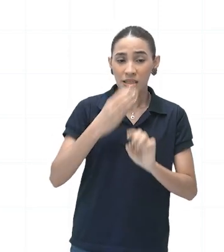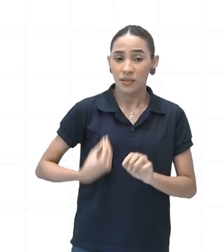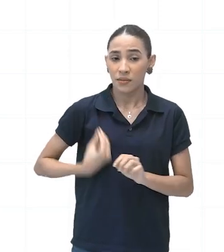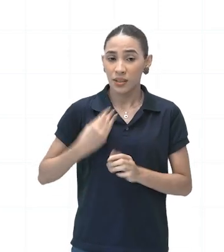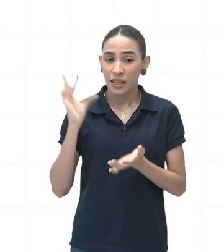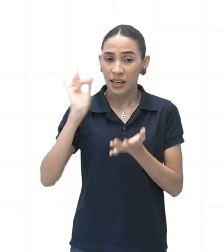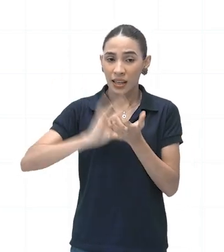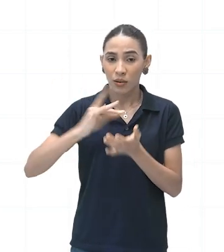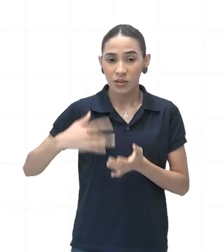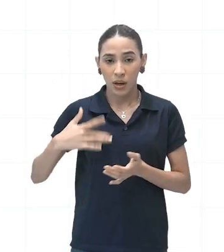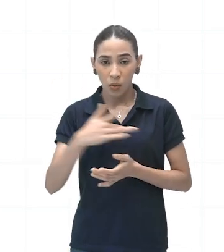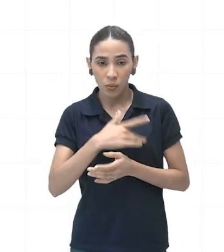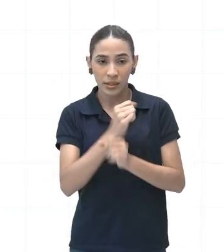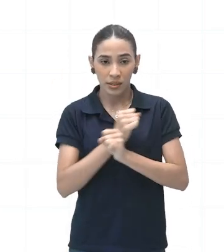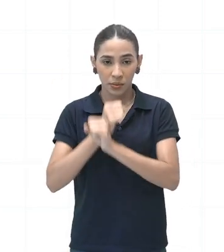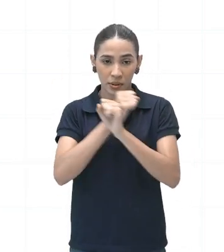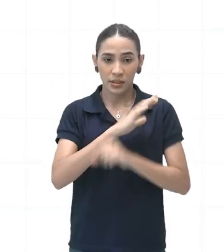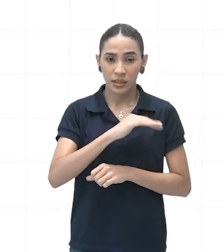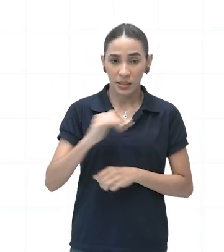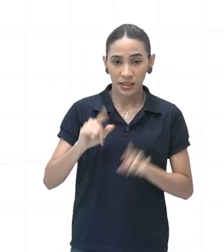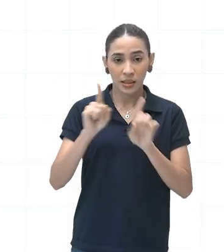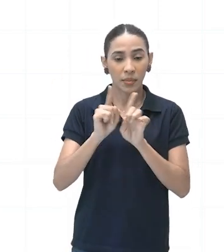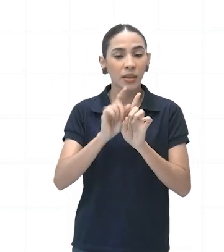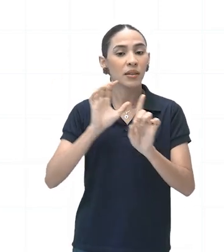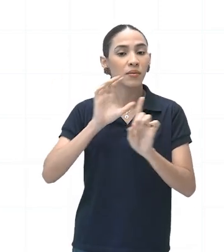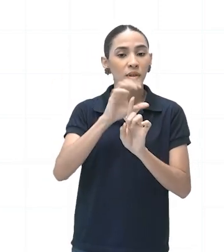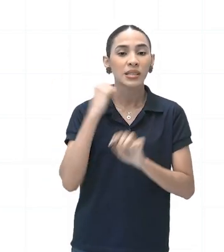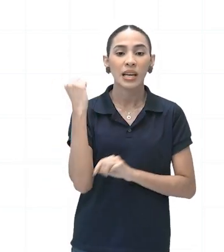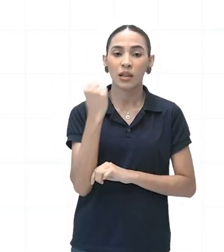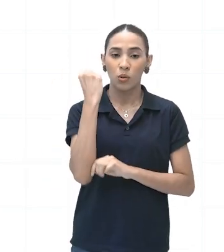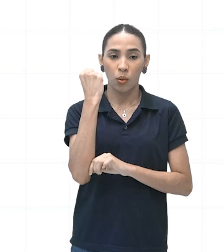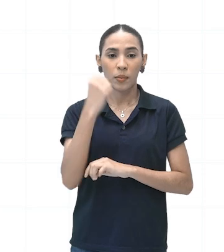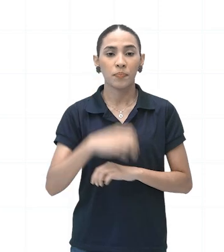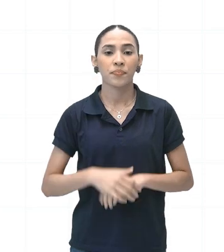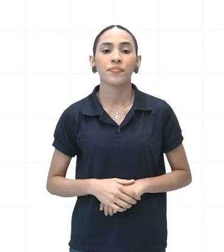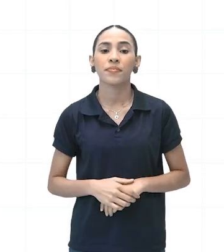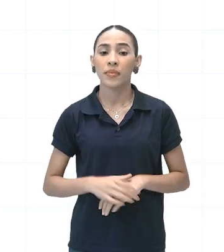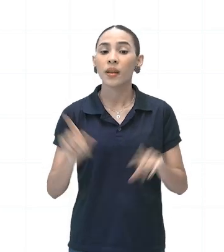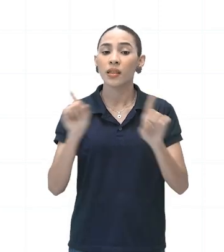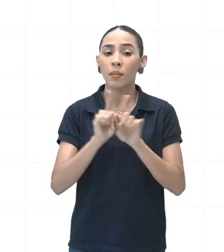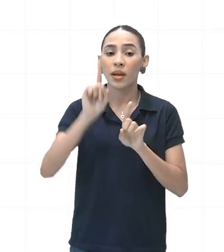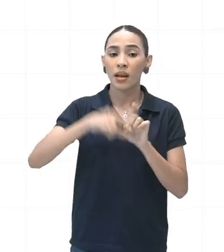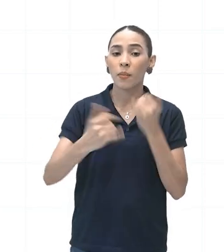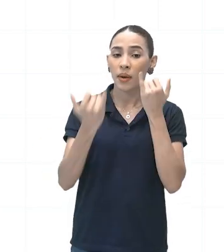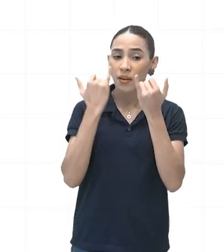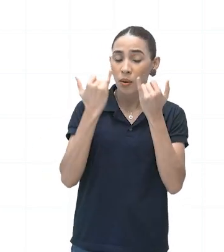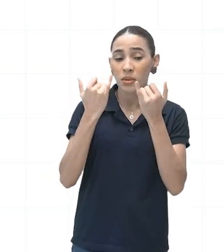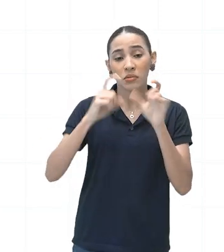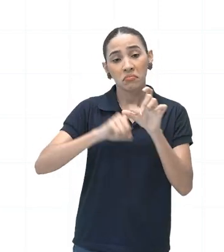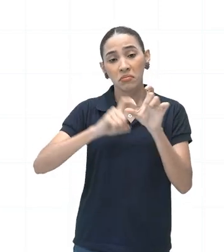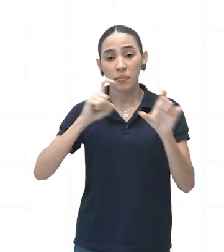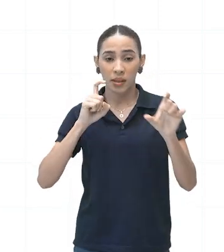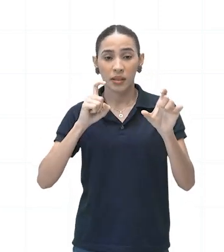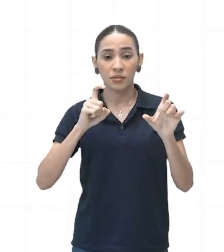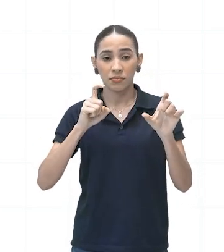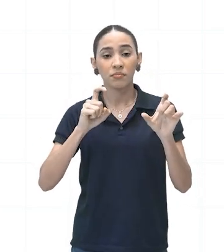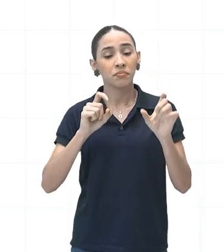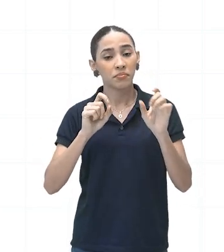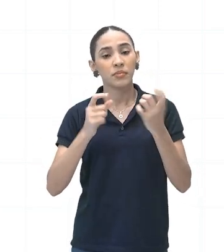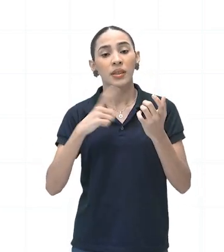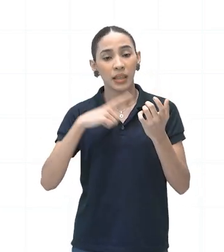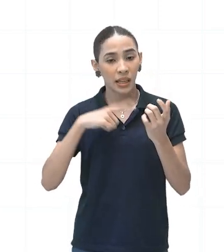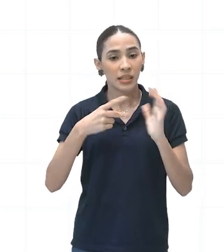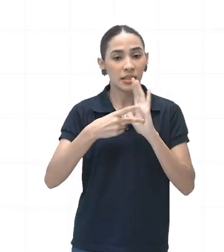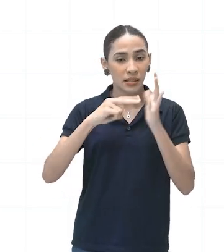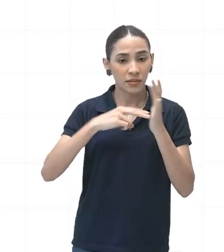vida real, na saúde, na segurança das crianças e com efeitos enormes. Também é uma informação independente, que ela possui